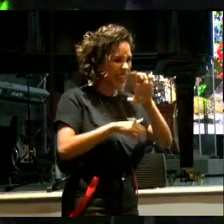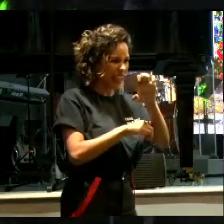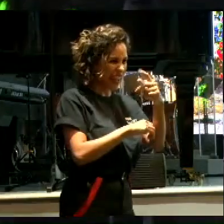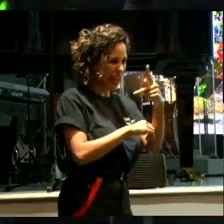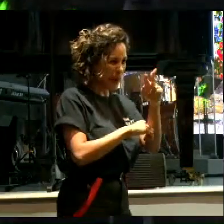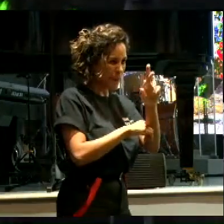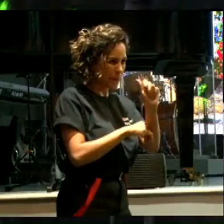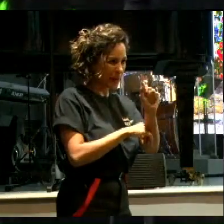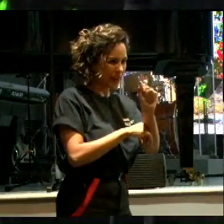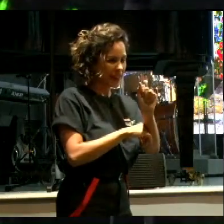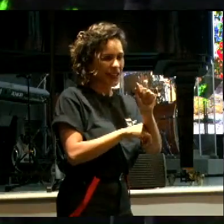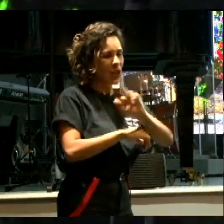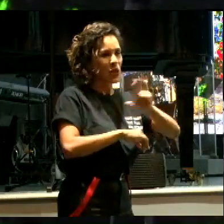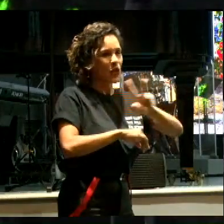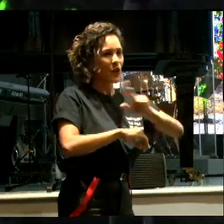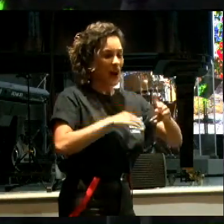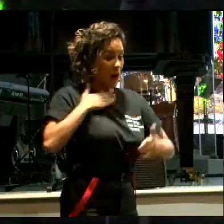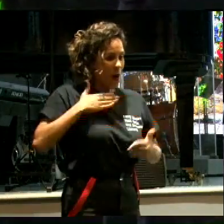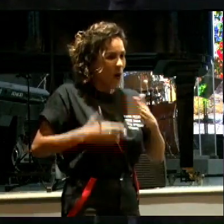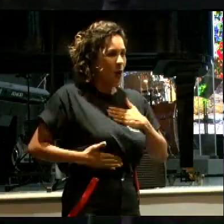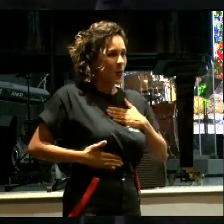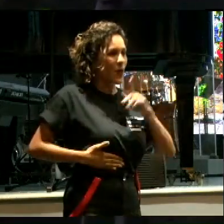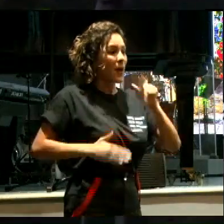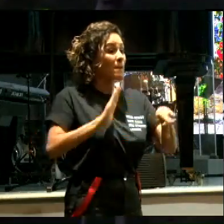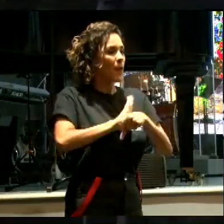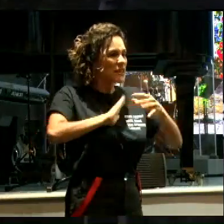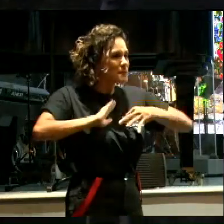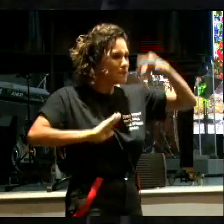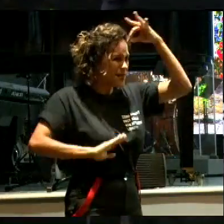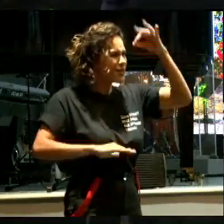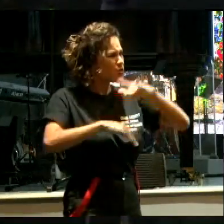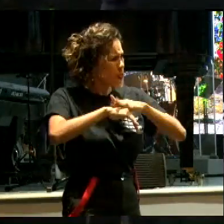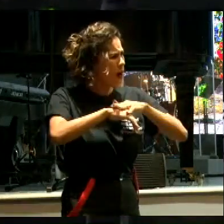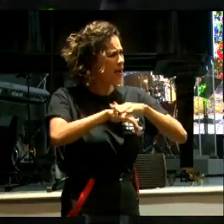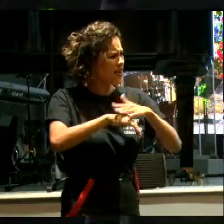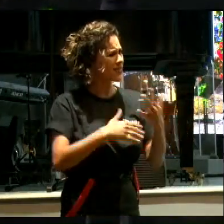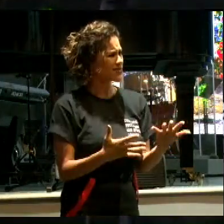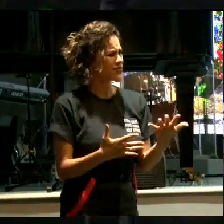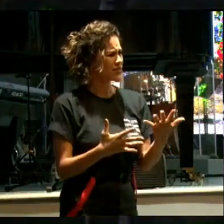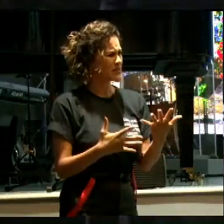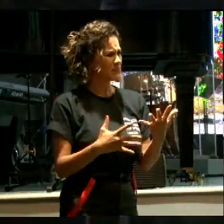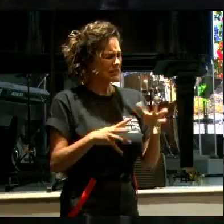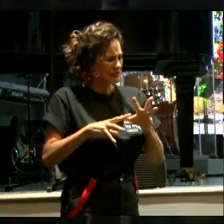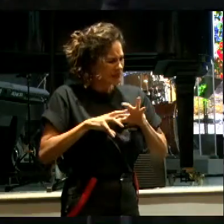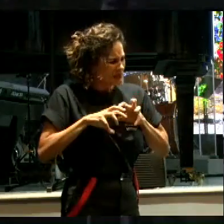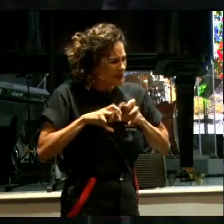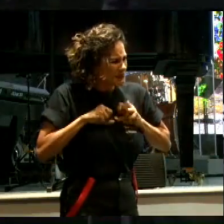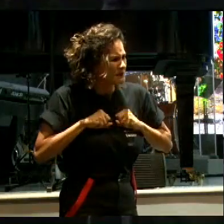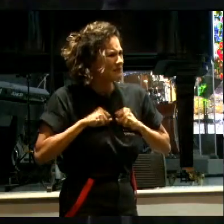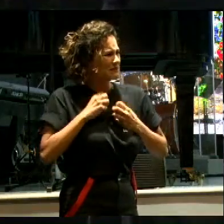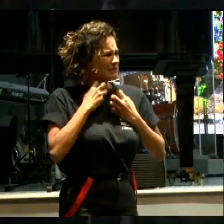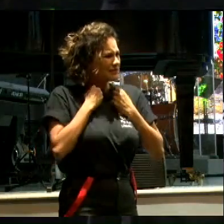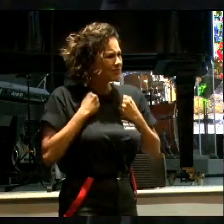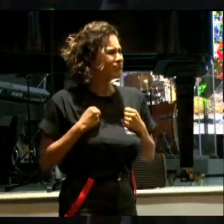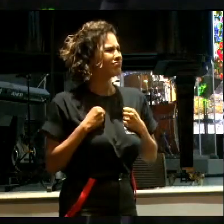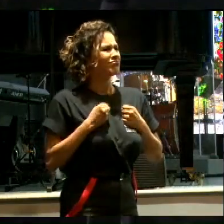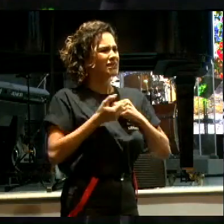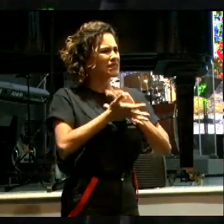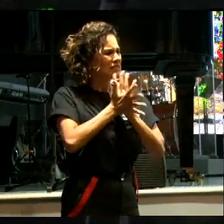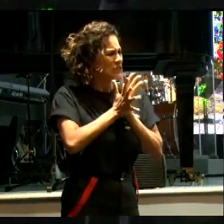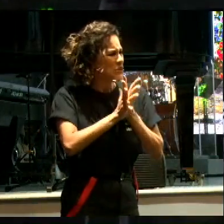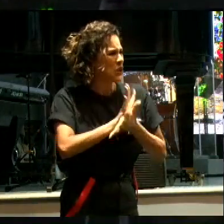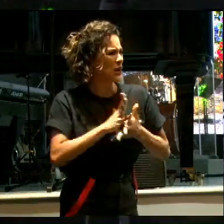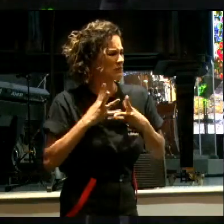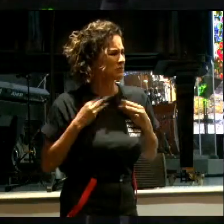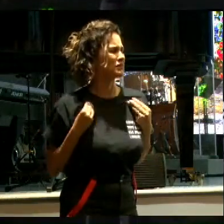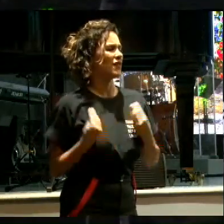física, mas às vezes é uma lepra espiritual que tem consumido a pessoa, que tem devorado aquela pessoa